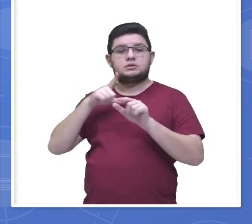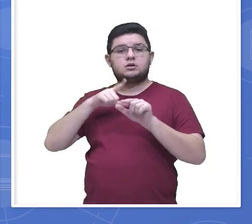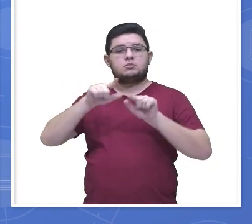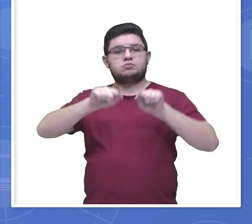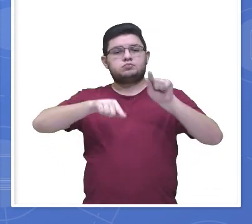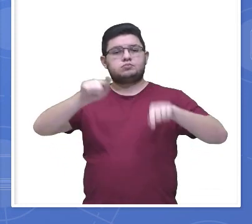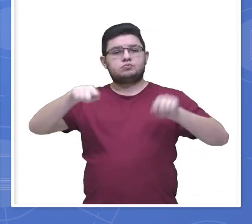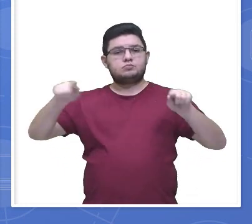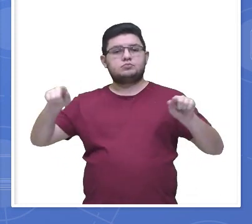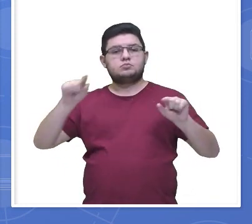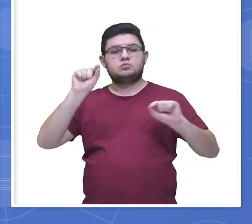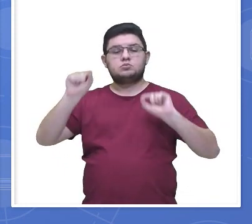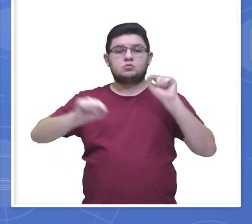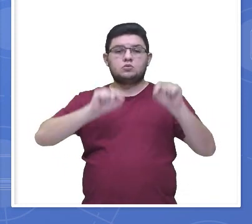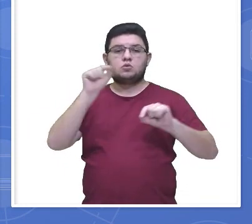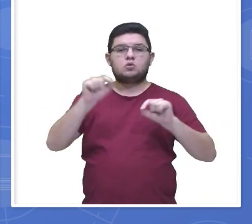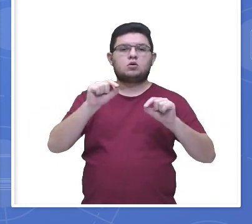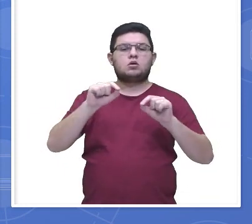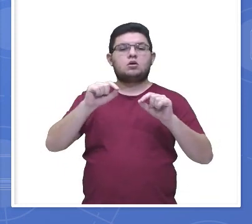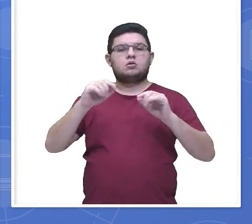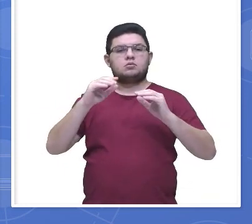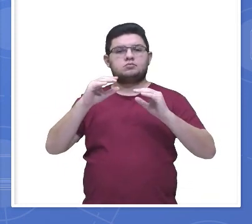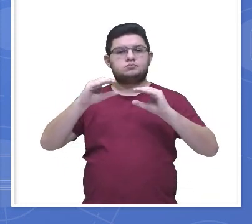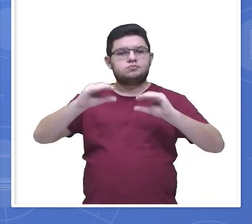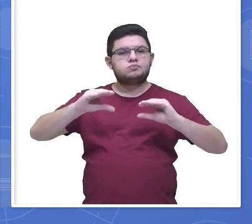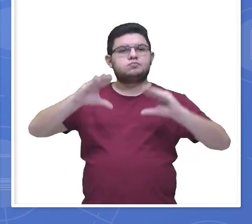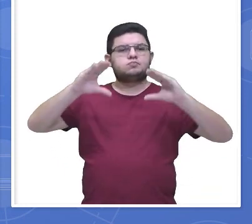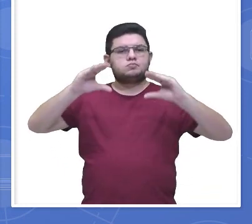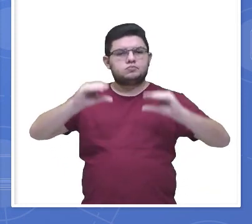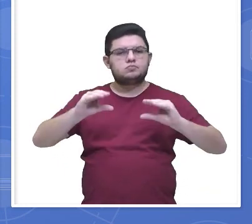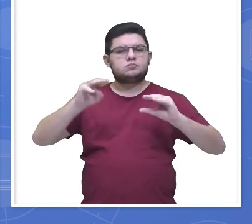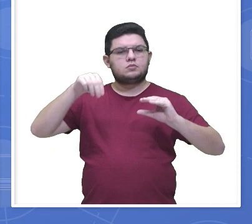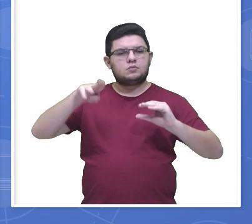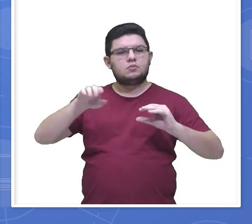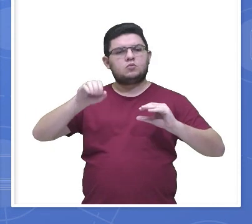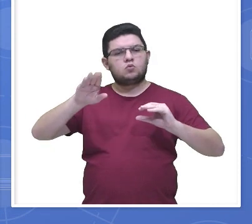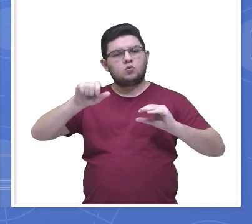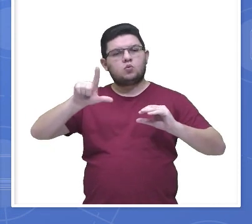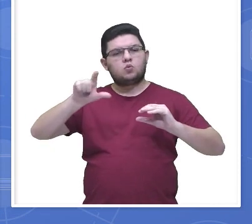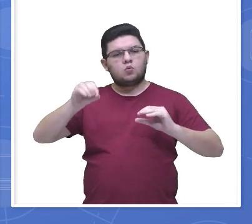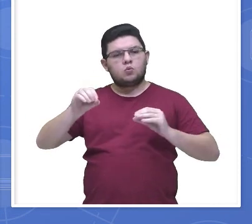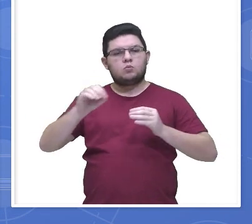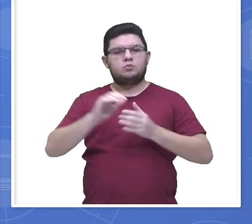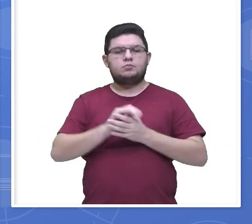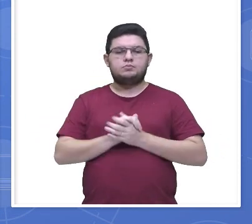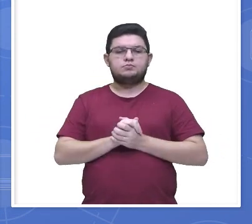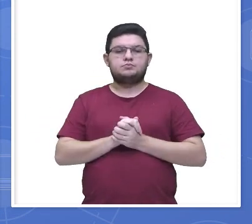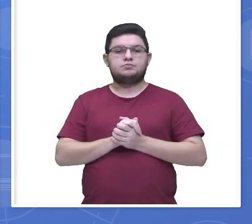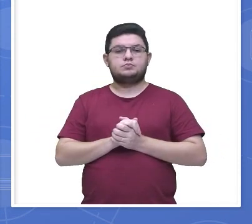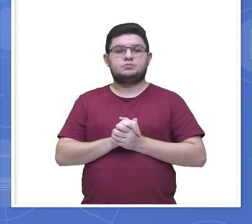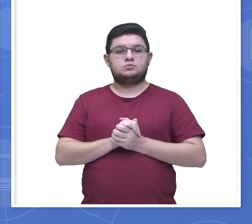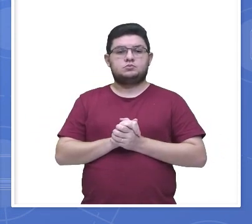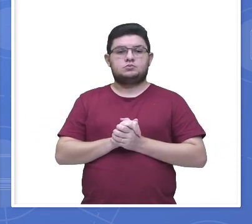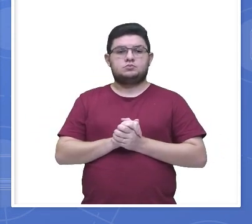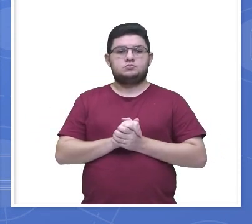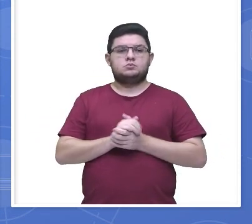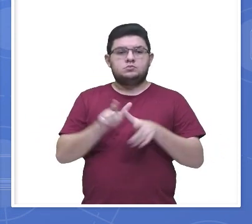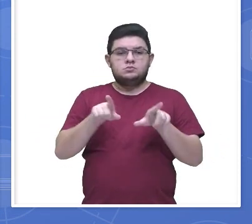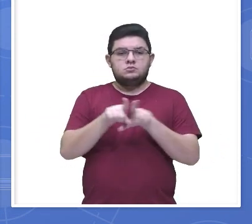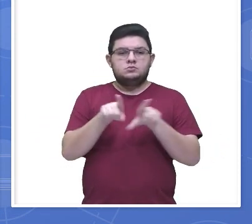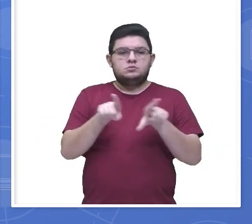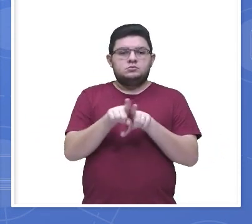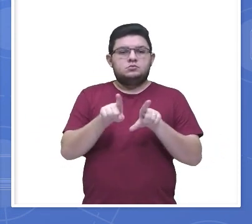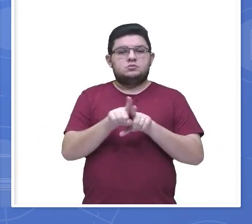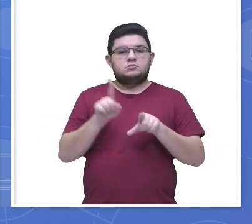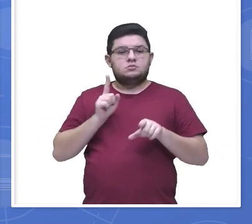o grau de contração dos músculos em repouso. E a seguir, a gente observa